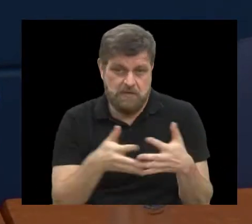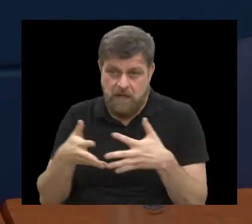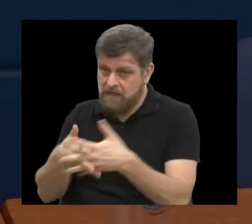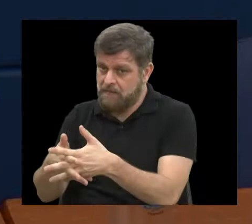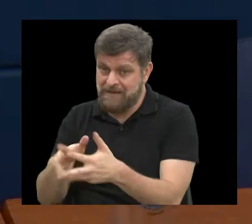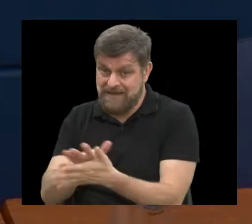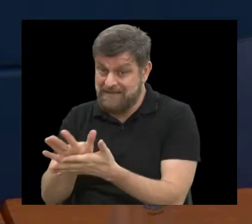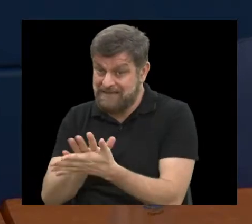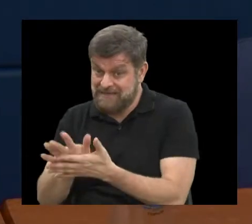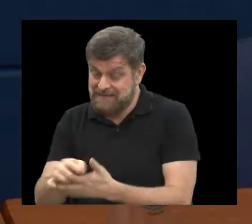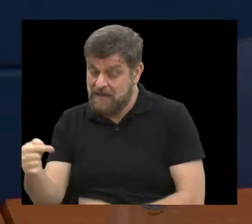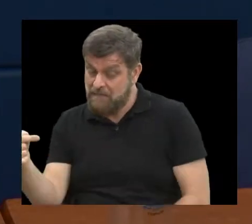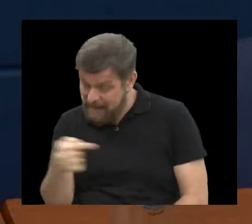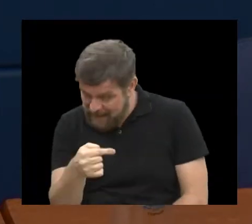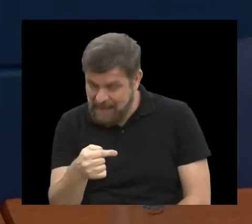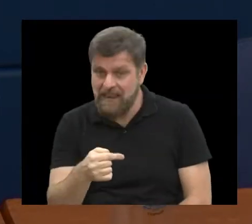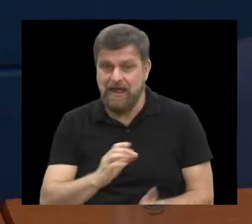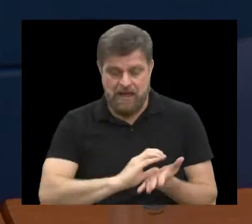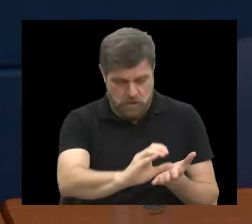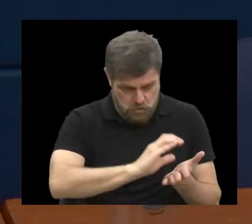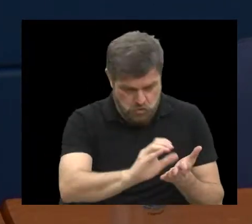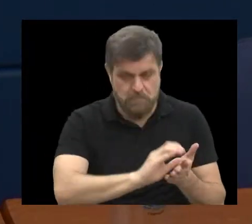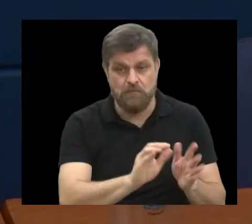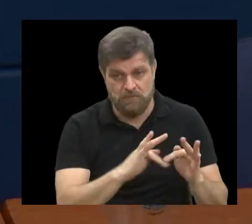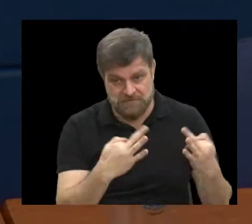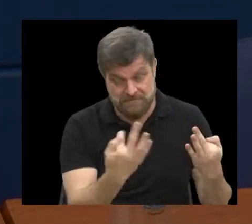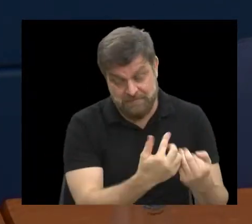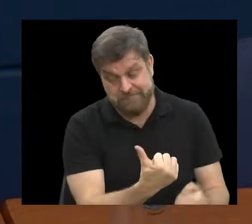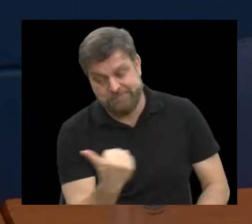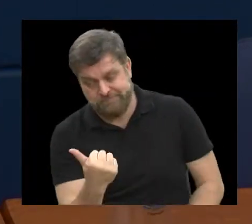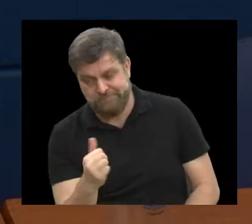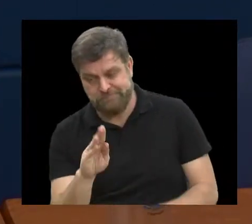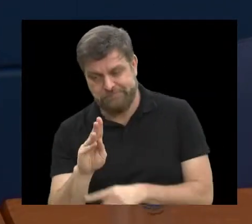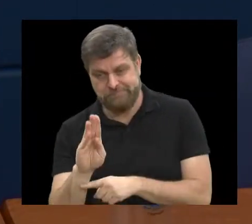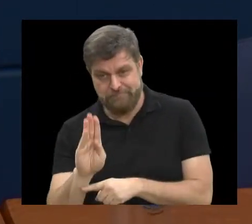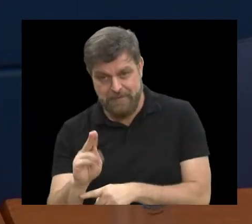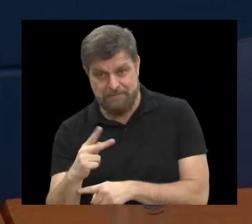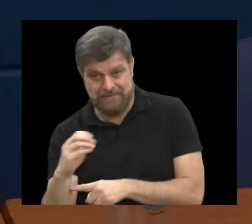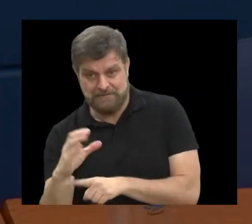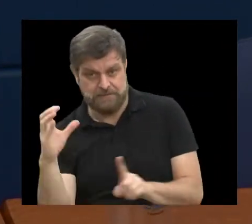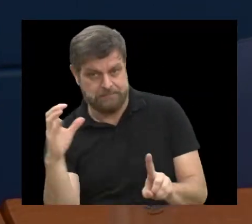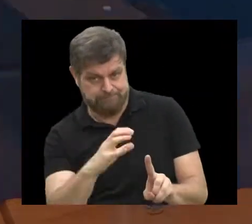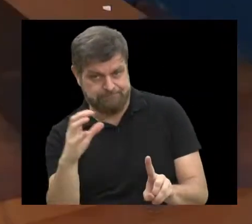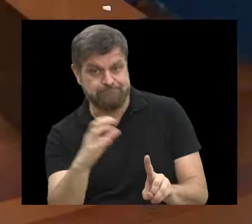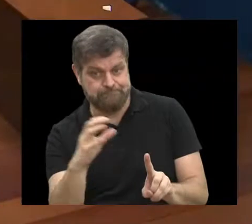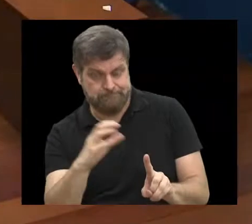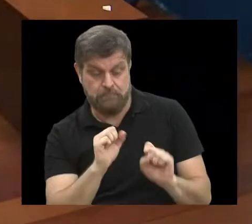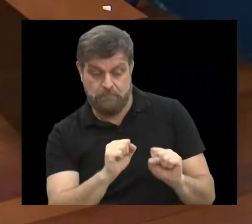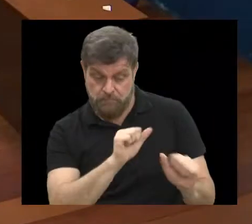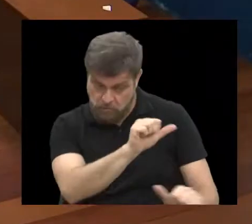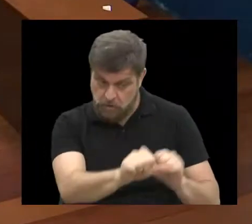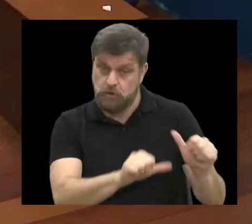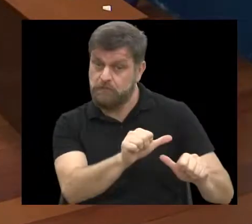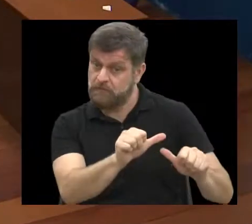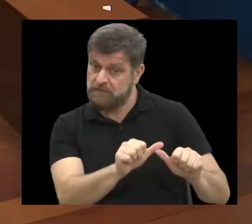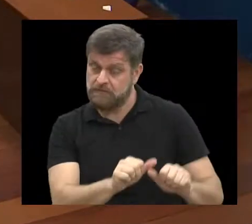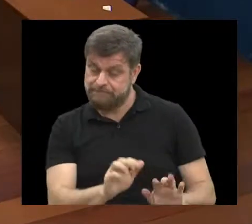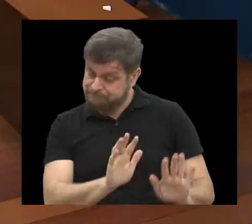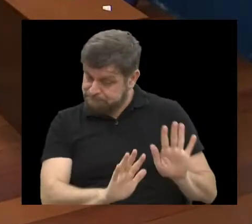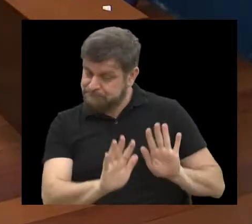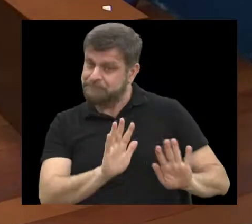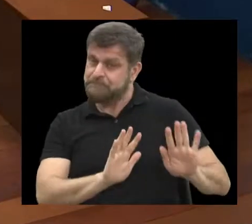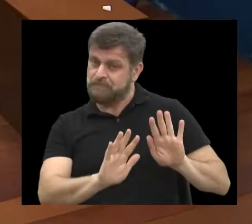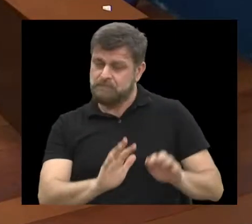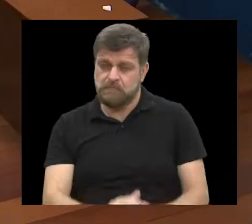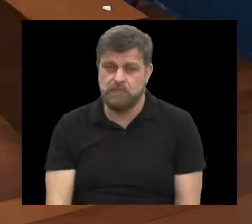talvez o BPC, depois de concedido, ele vai influenciar no Bolsa Família, tá?